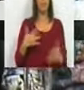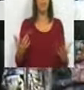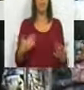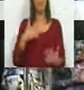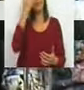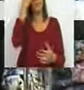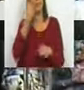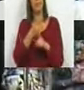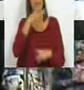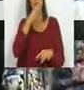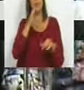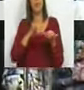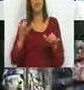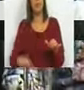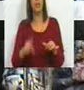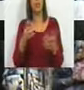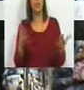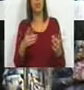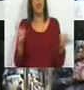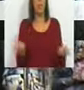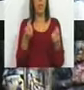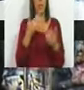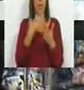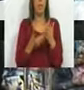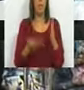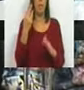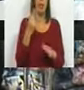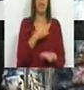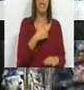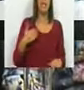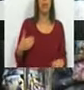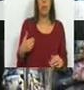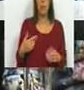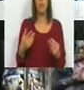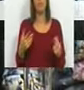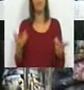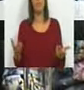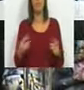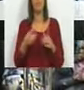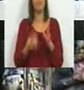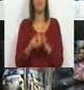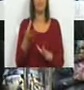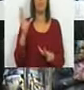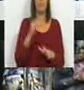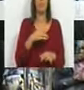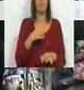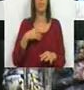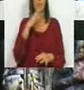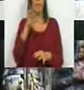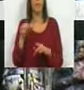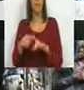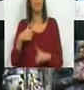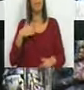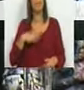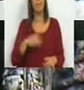e considerando também as suas declarações de que está a promover um aumento das unidades de saúde e até ao final do ano ainda vai criar mais unidades de saúde familiar,